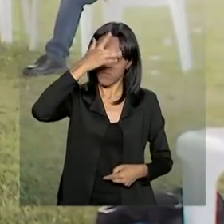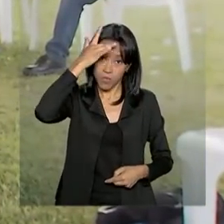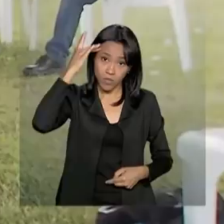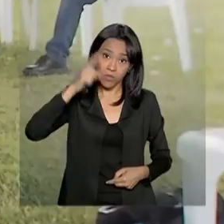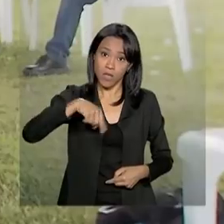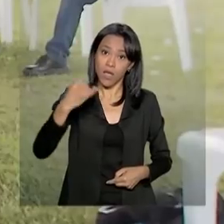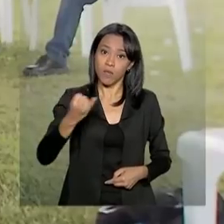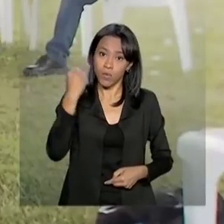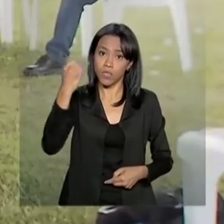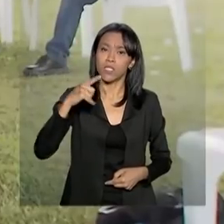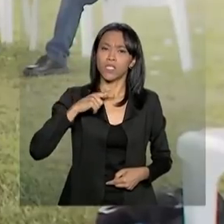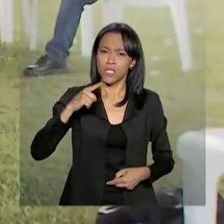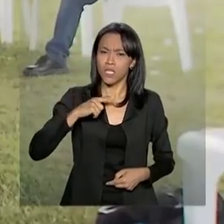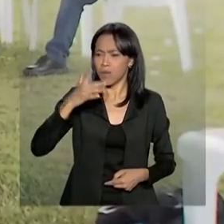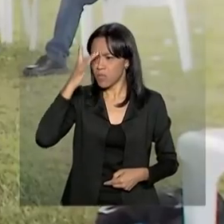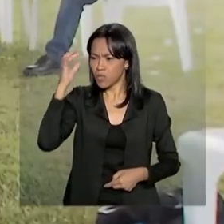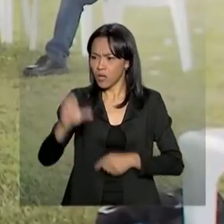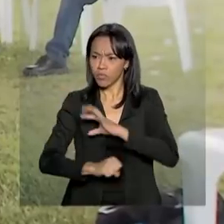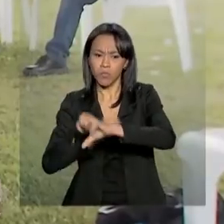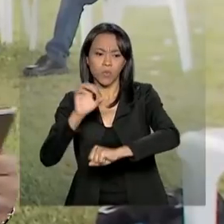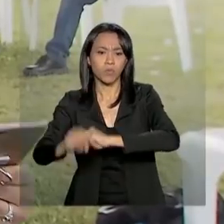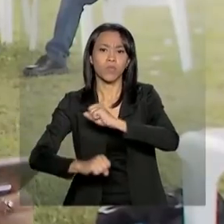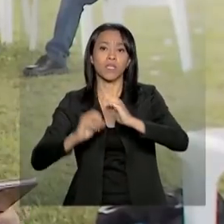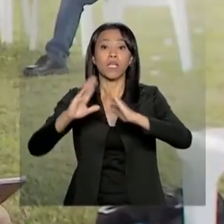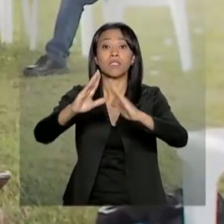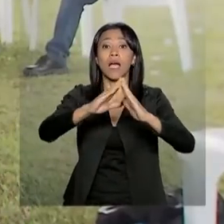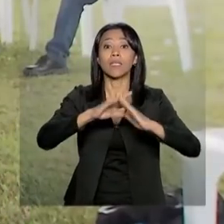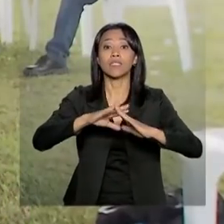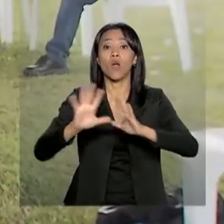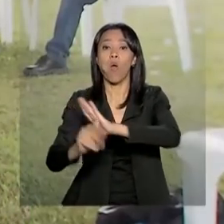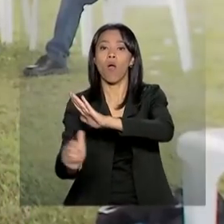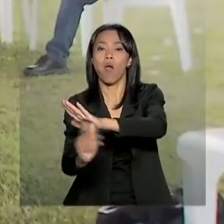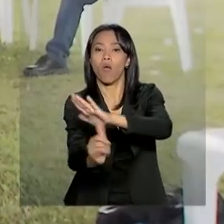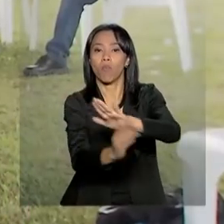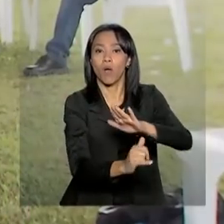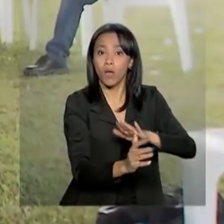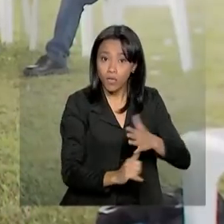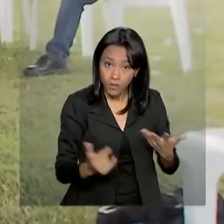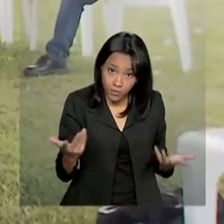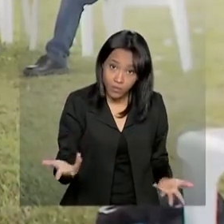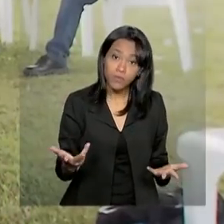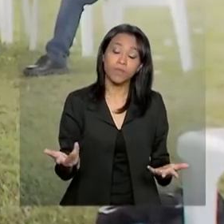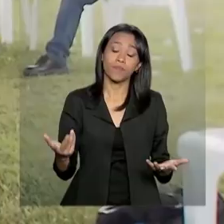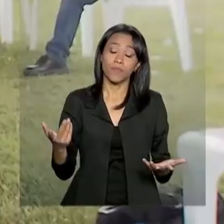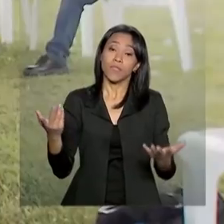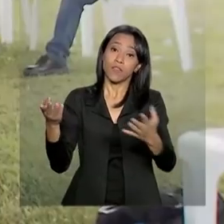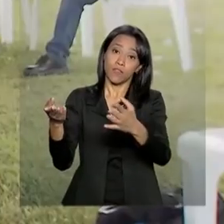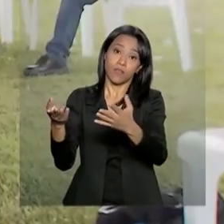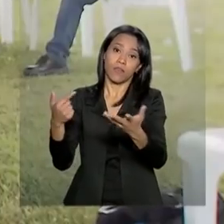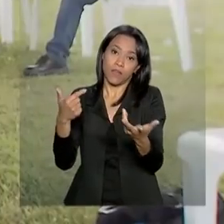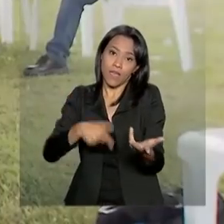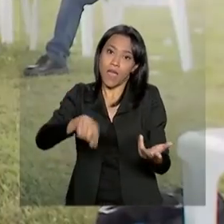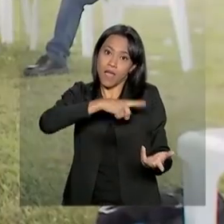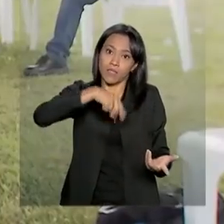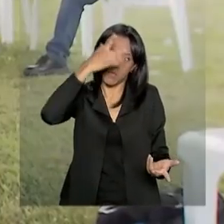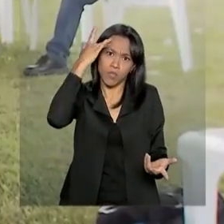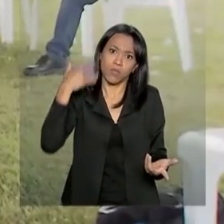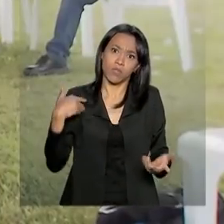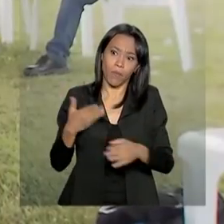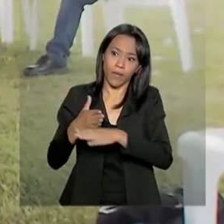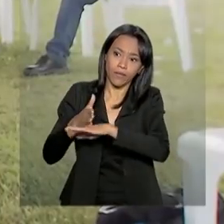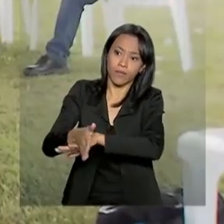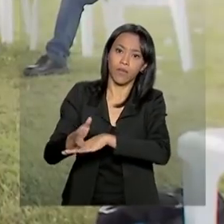há saqueadores invadindo as casas dos moradores que tiveram que sair às pressas, casas que são interditadas, e esses saqueadores, essas pessoas estão